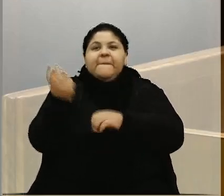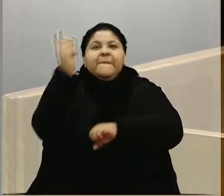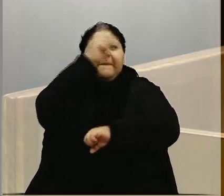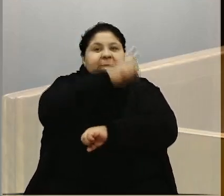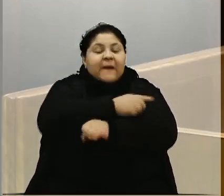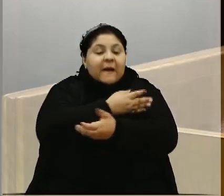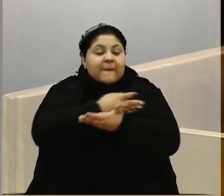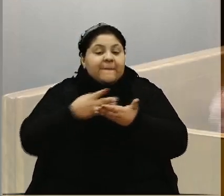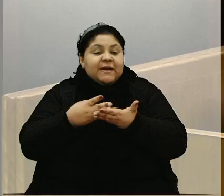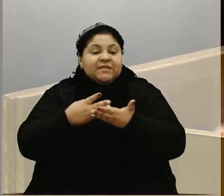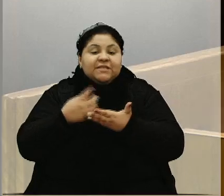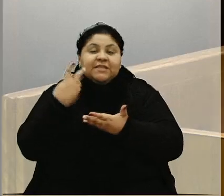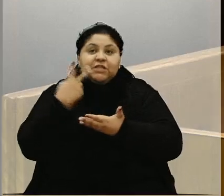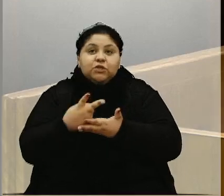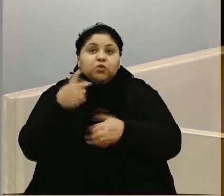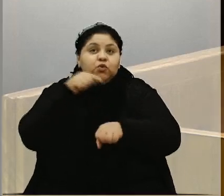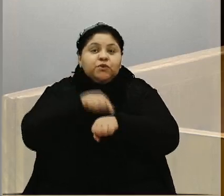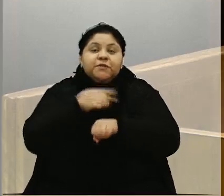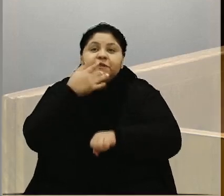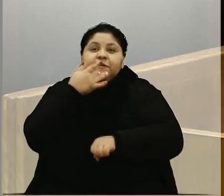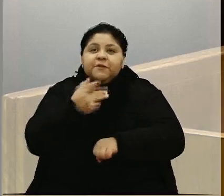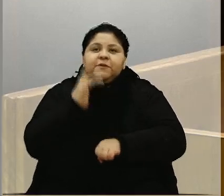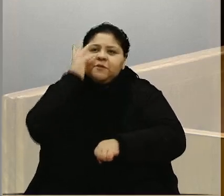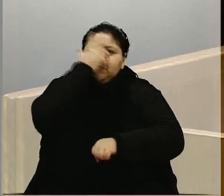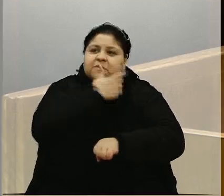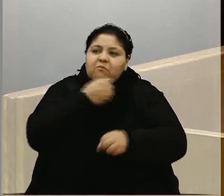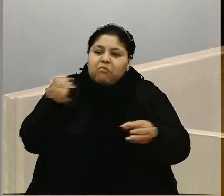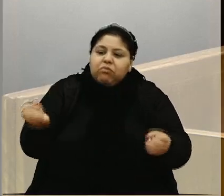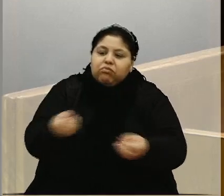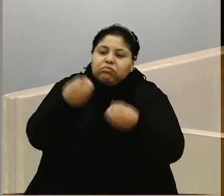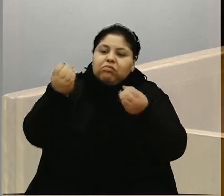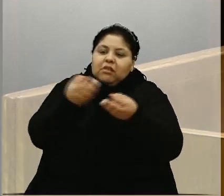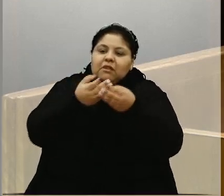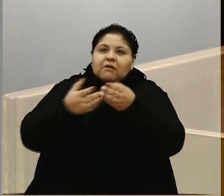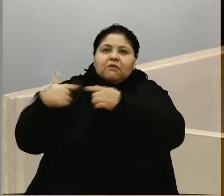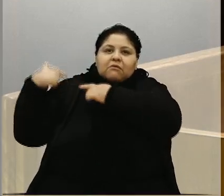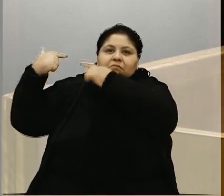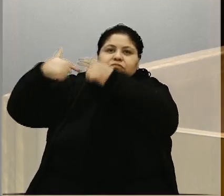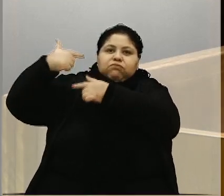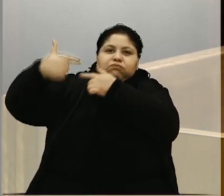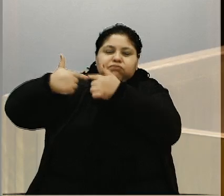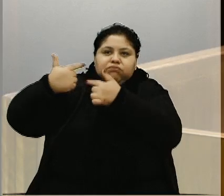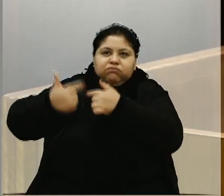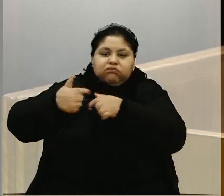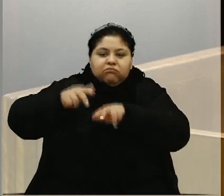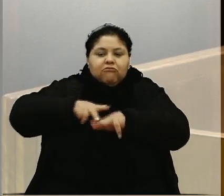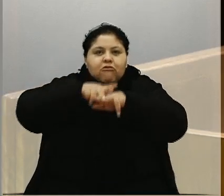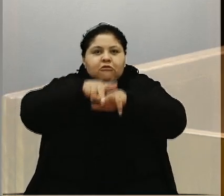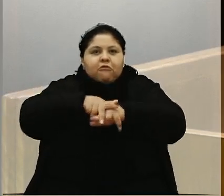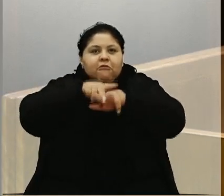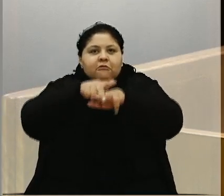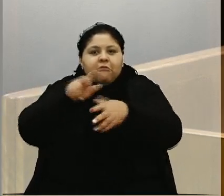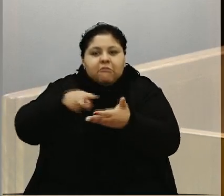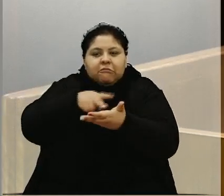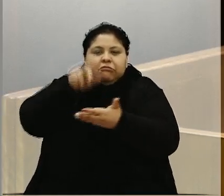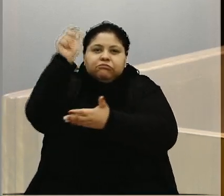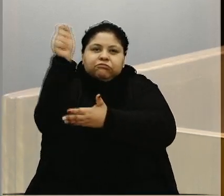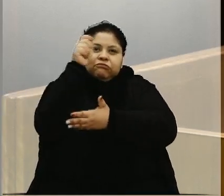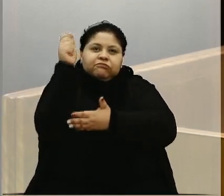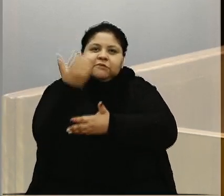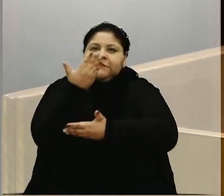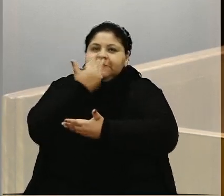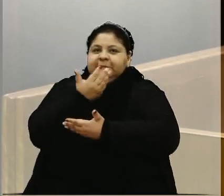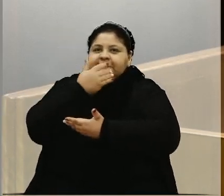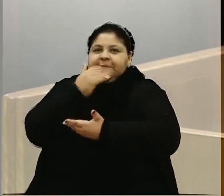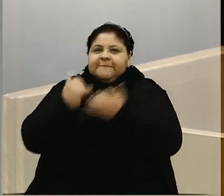horas, faremos uma linda festa tradicionalista com cavalgada, danças gaúchas, muita comida,